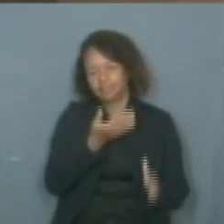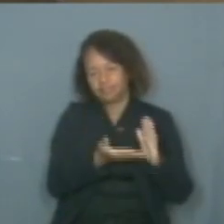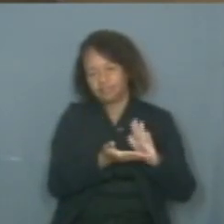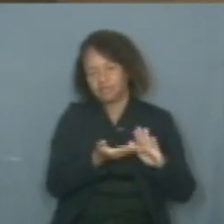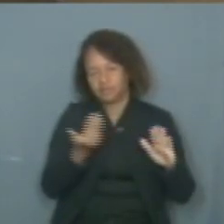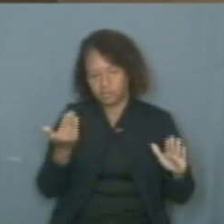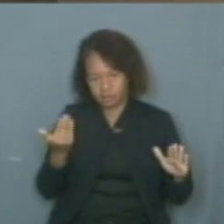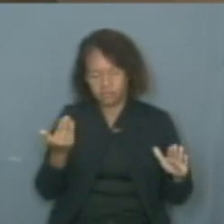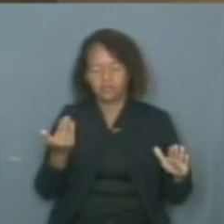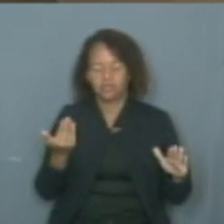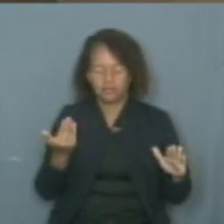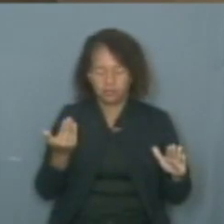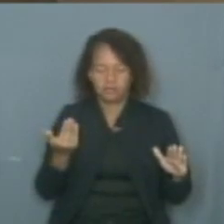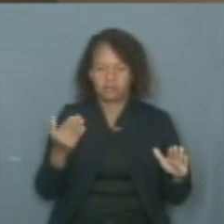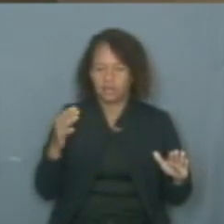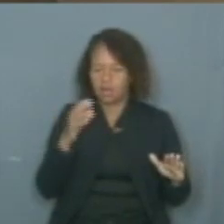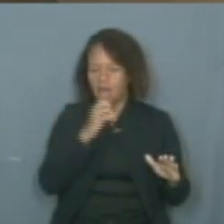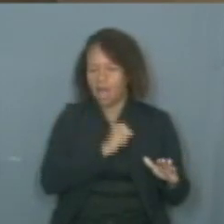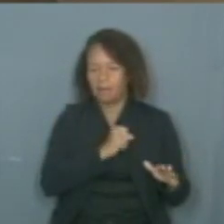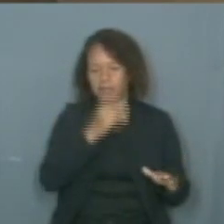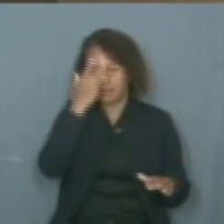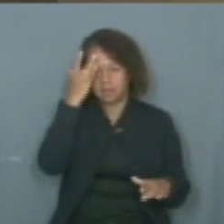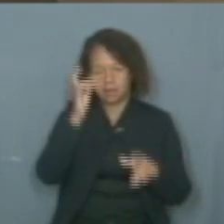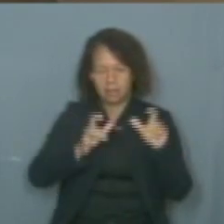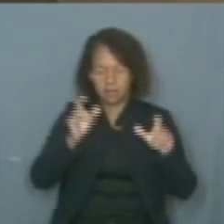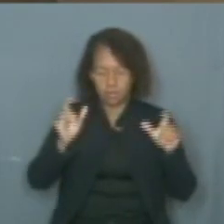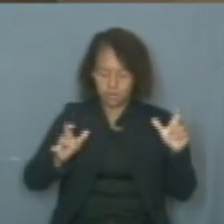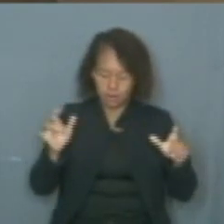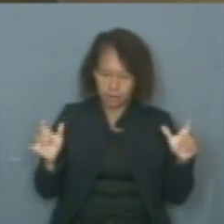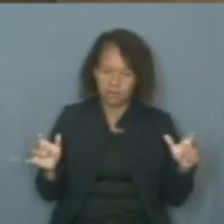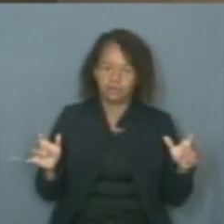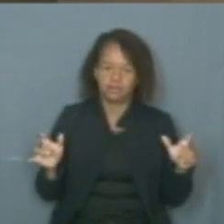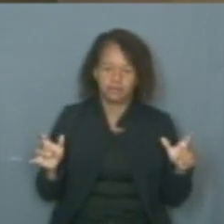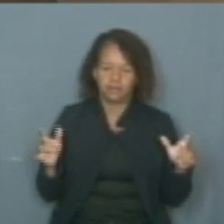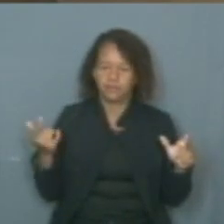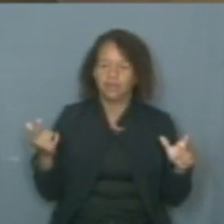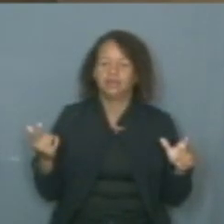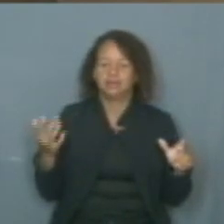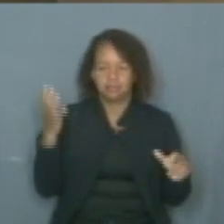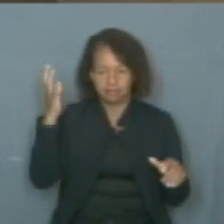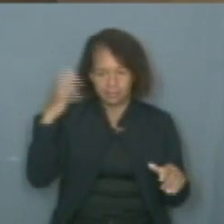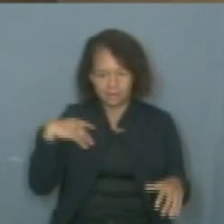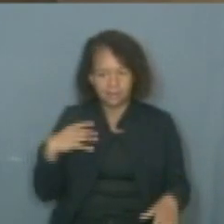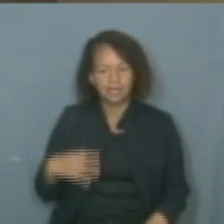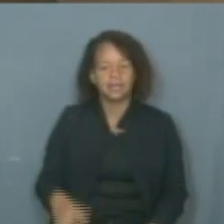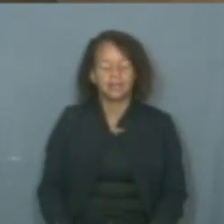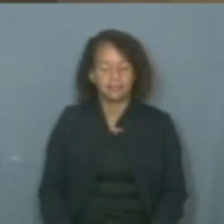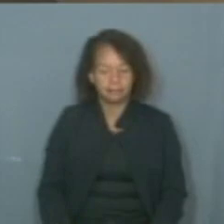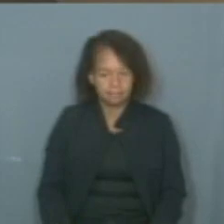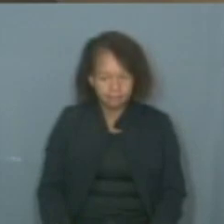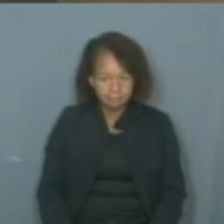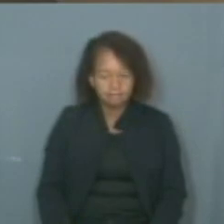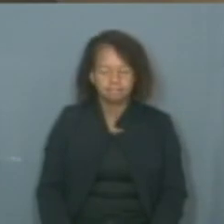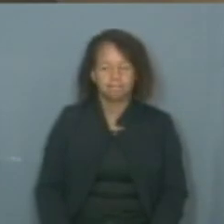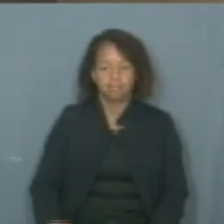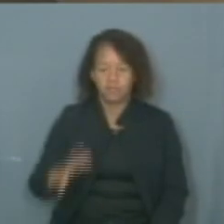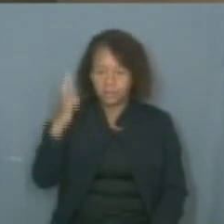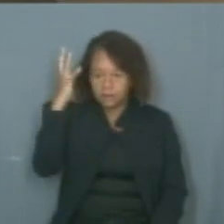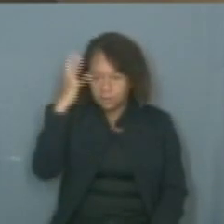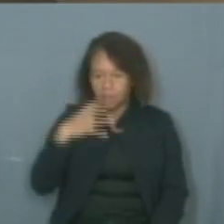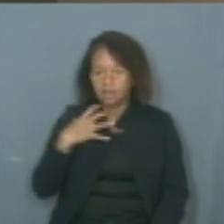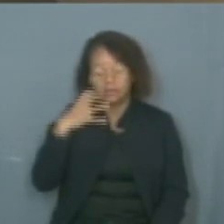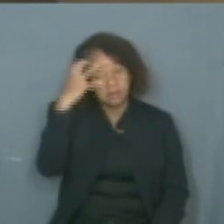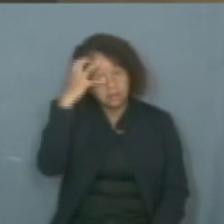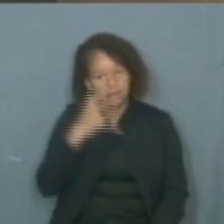retirado automaticamente dessas pessoas e não é brincadeira, é algo muito, mas muito